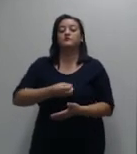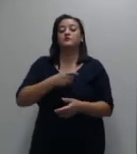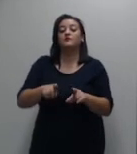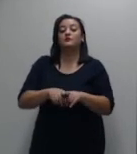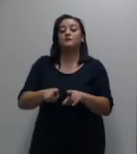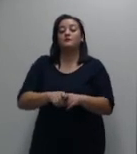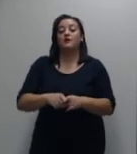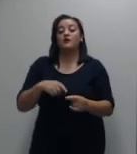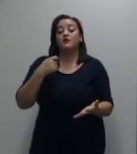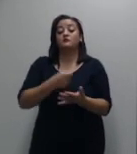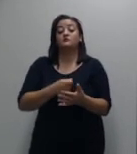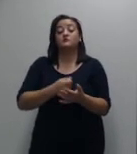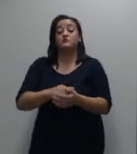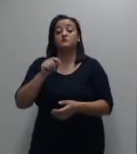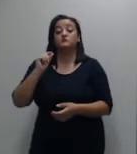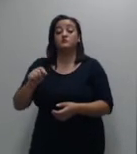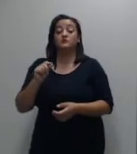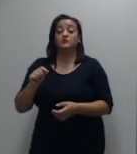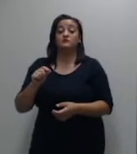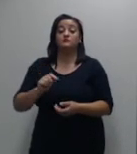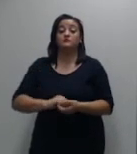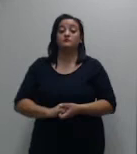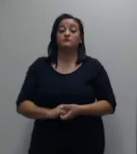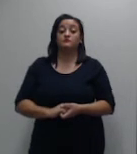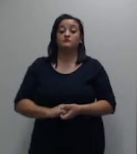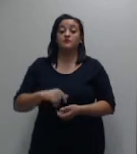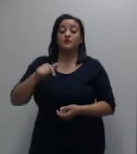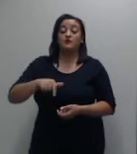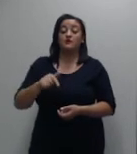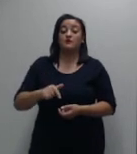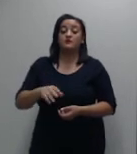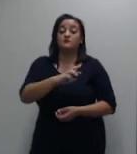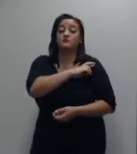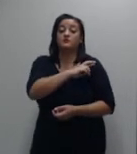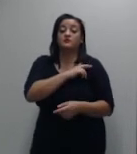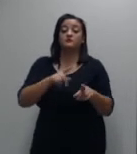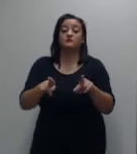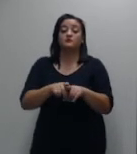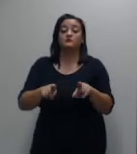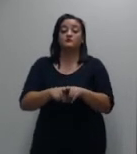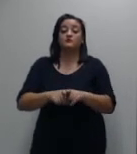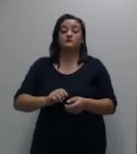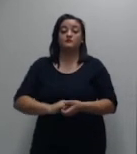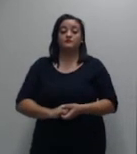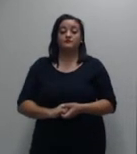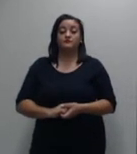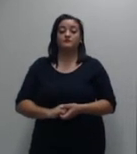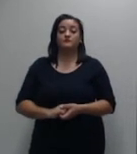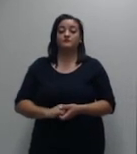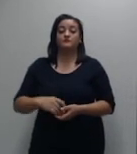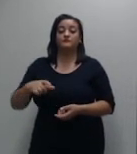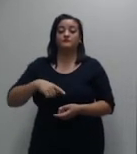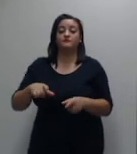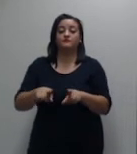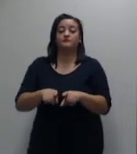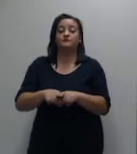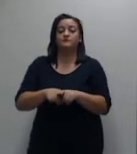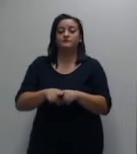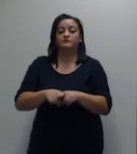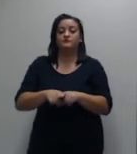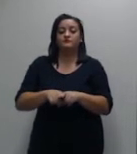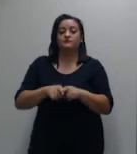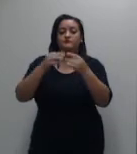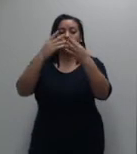acusação de que é esse senhor é o réu está na estação